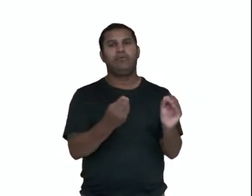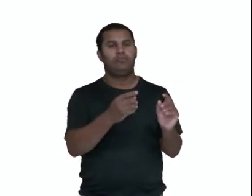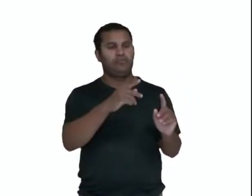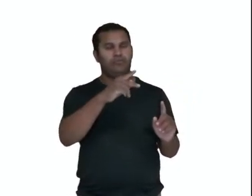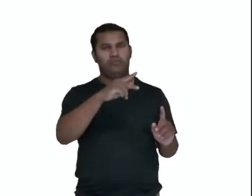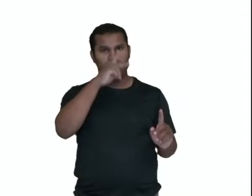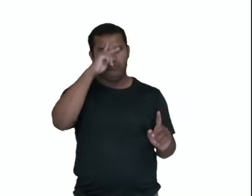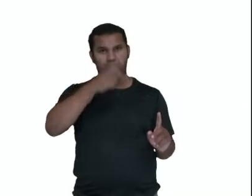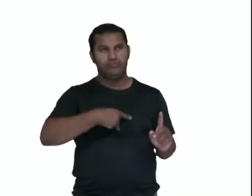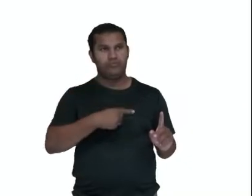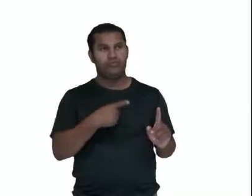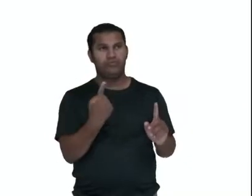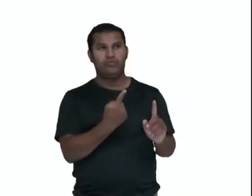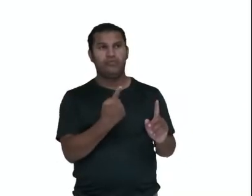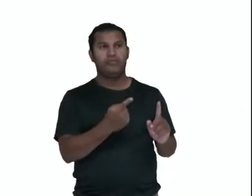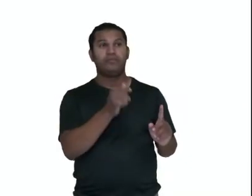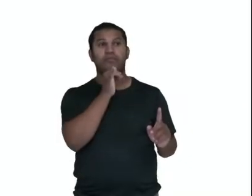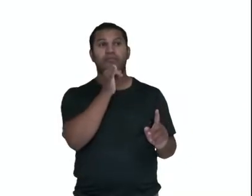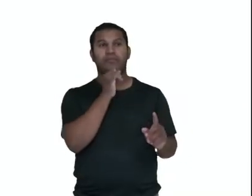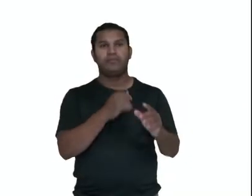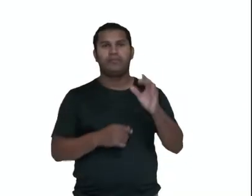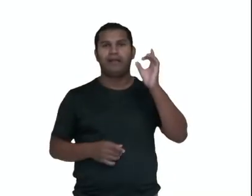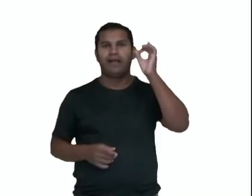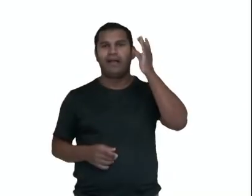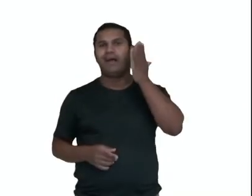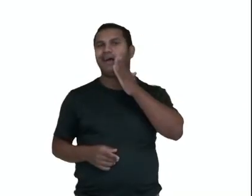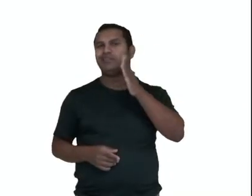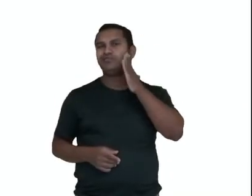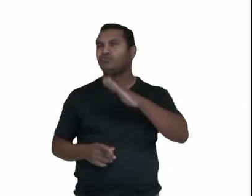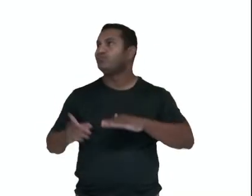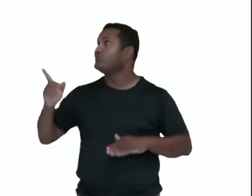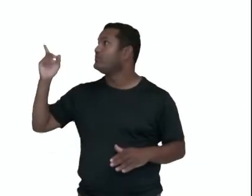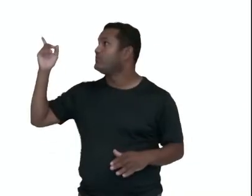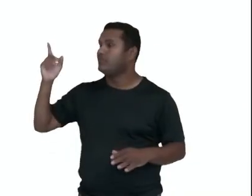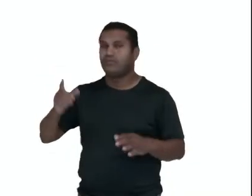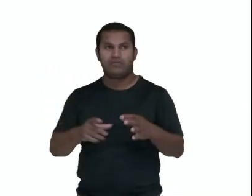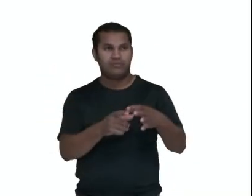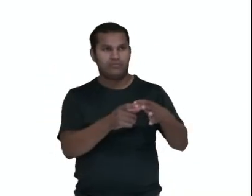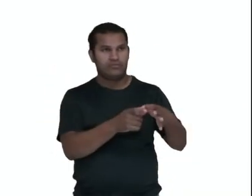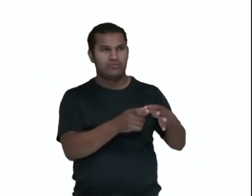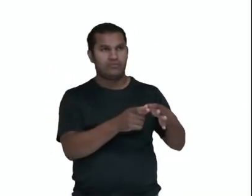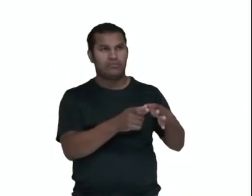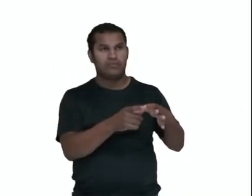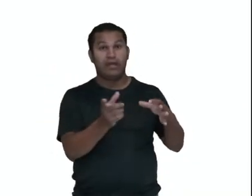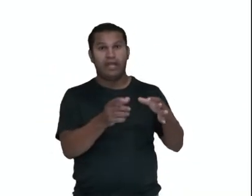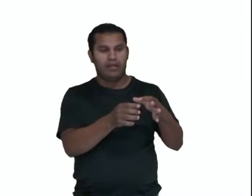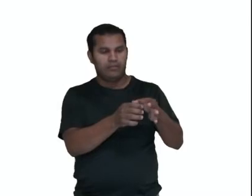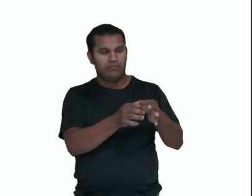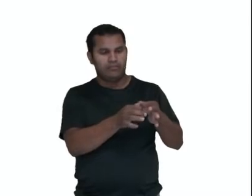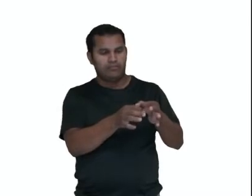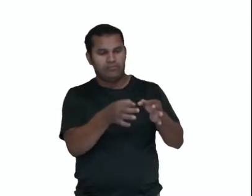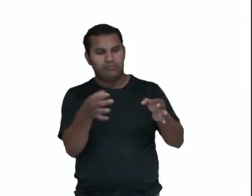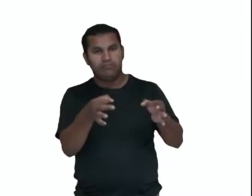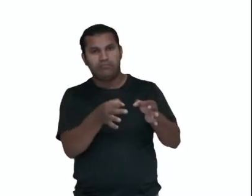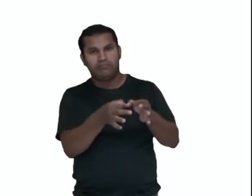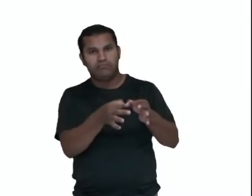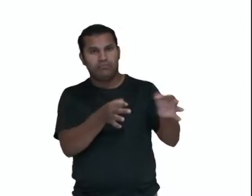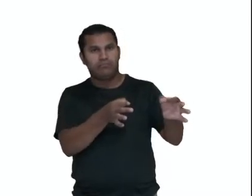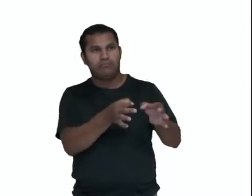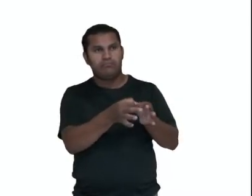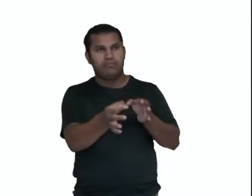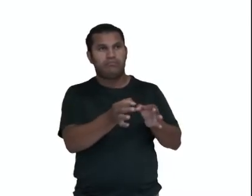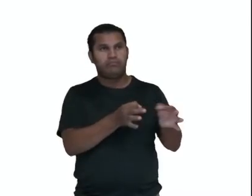estão simplesmente se dividindo. Então, elas fazem reprodução assexuada, duplicam o material genético e